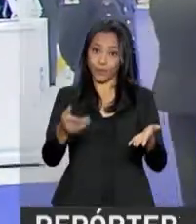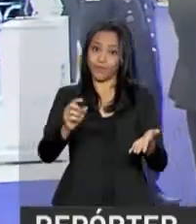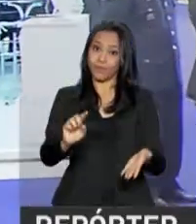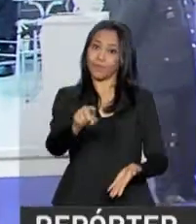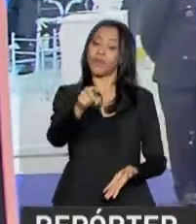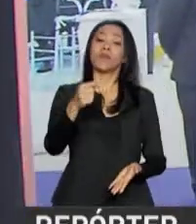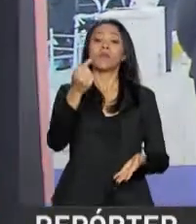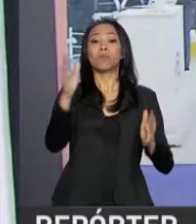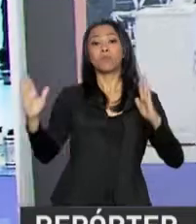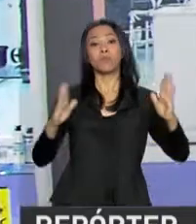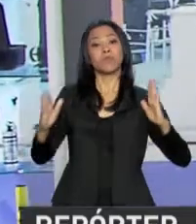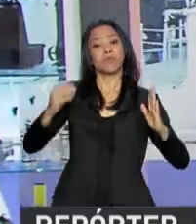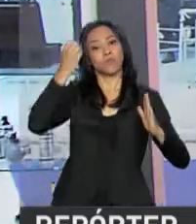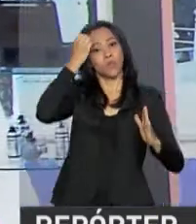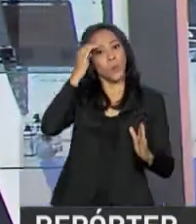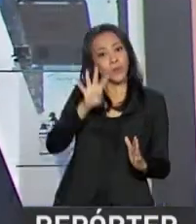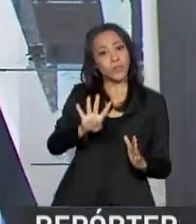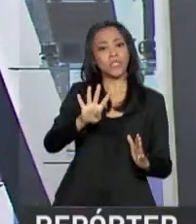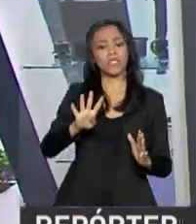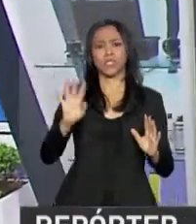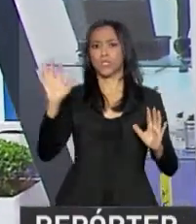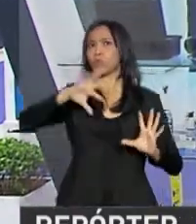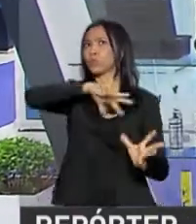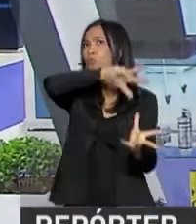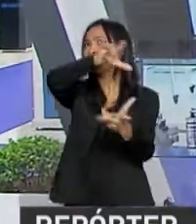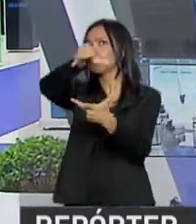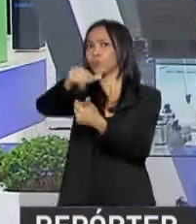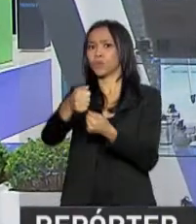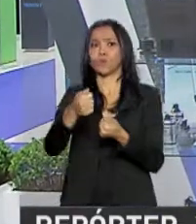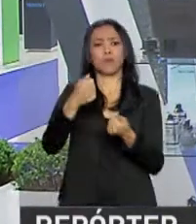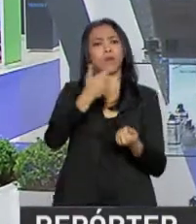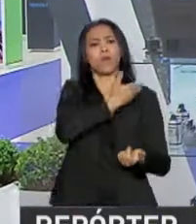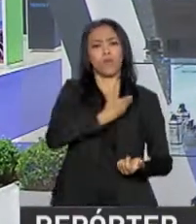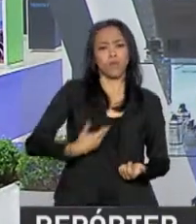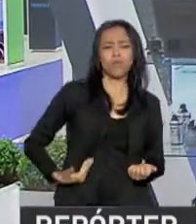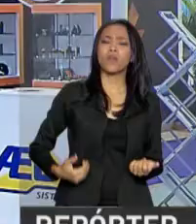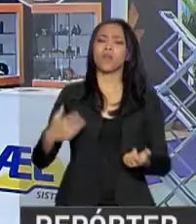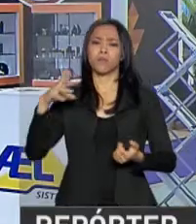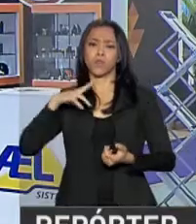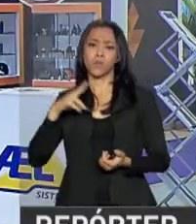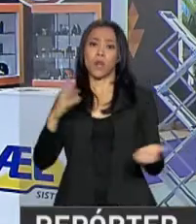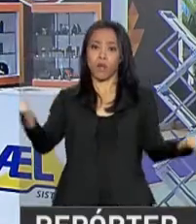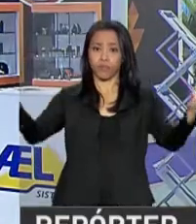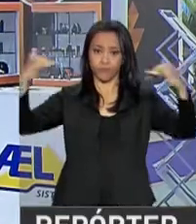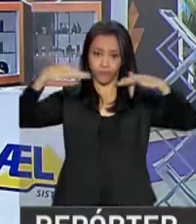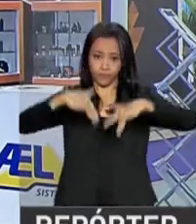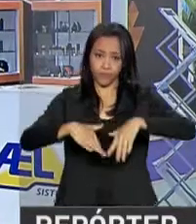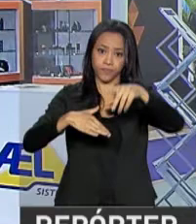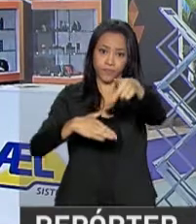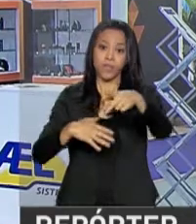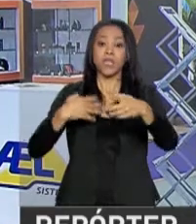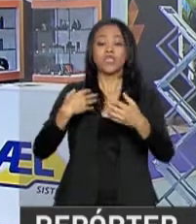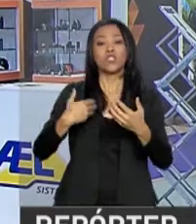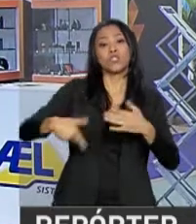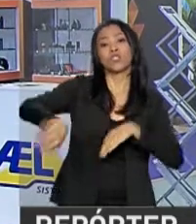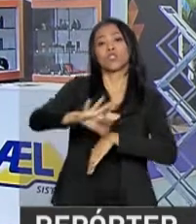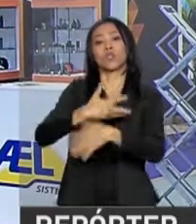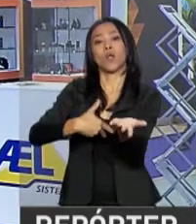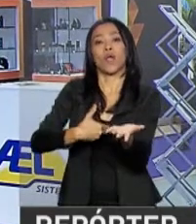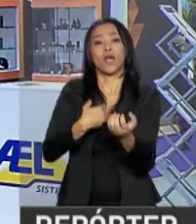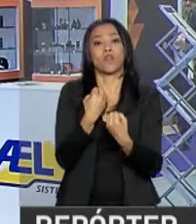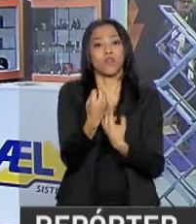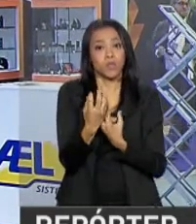quatro dias especialistas de todo o mundo do setor público e privado vou trocar informações e conhecer ferramentas